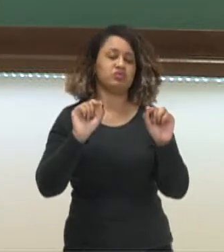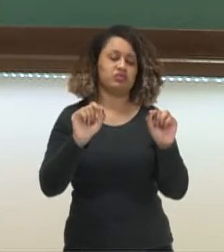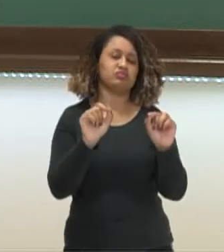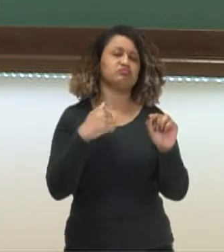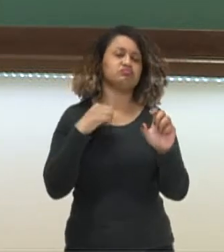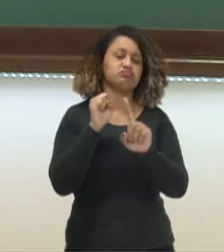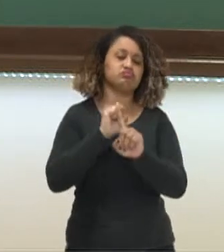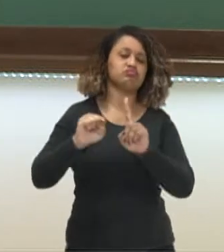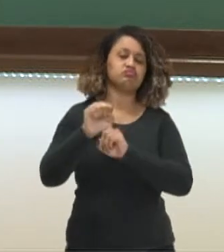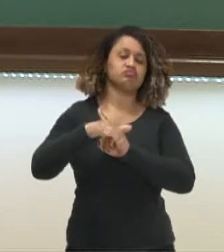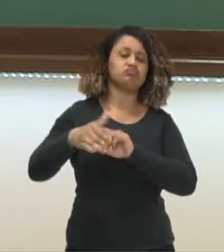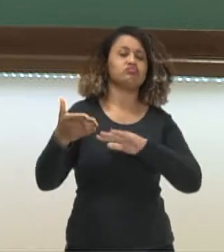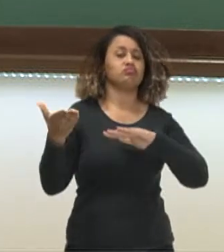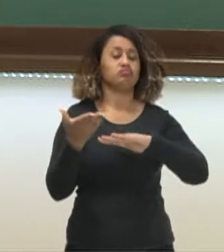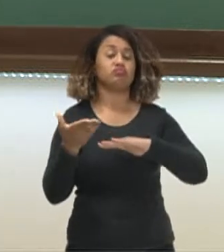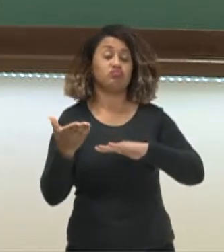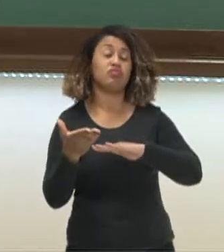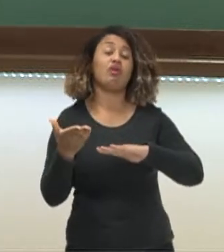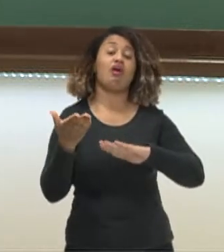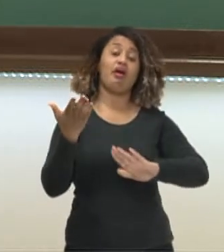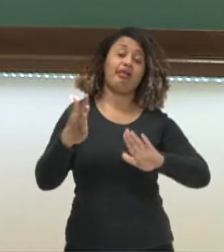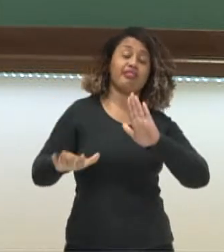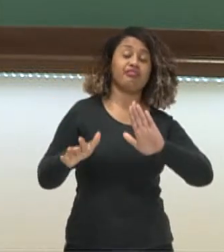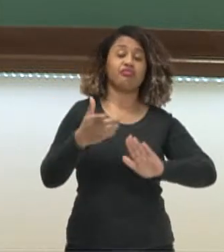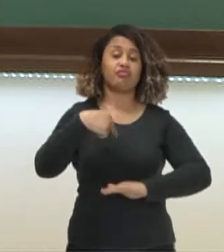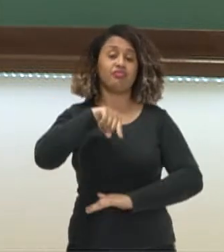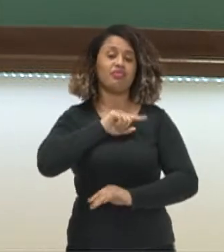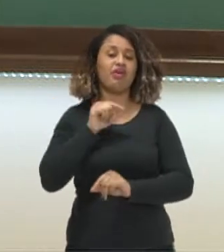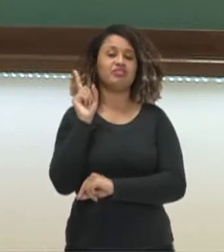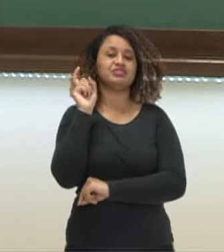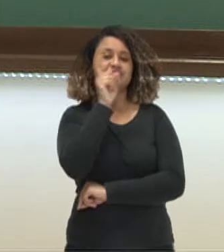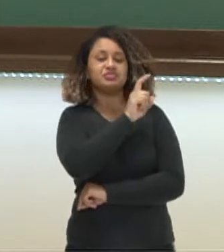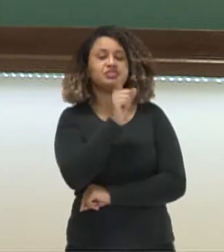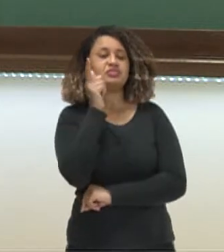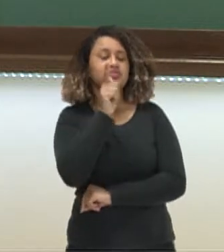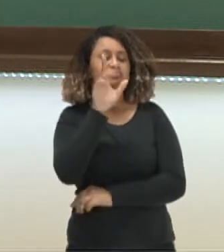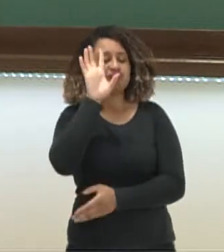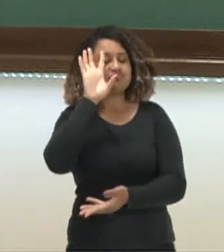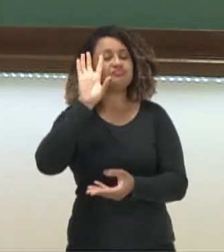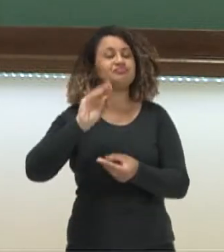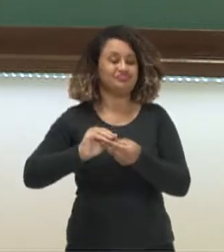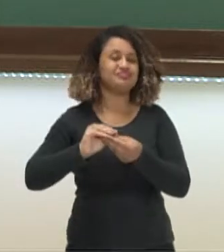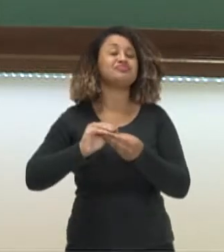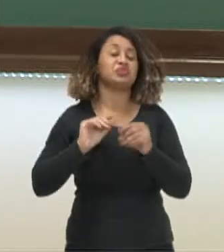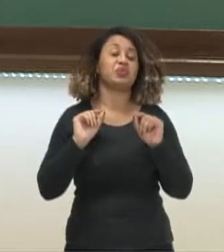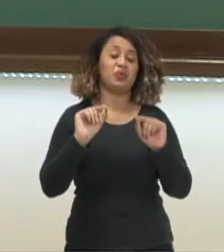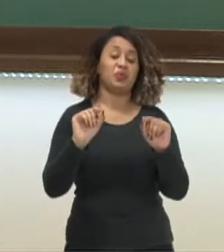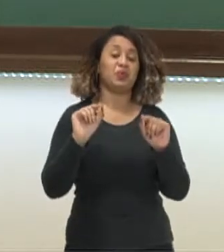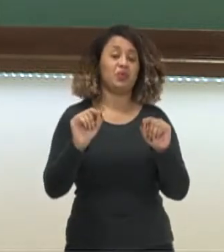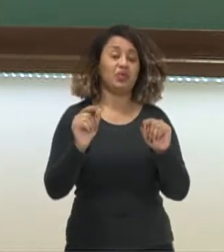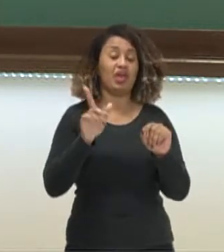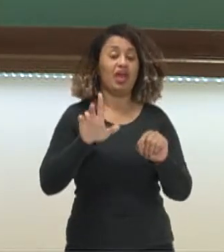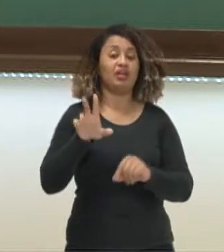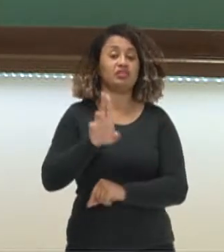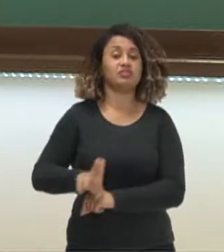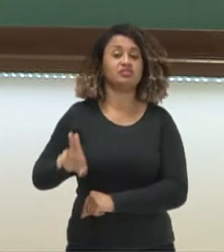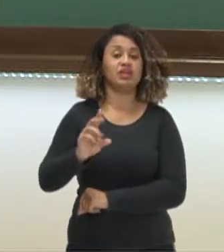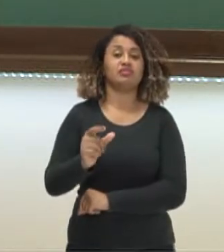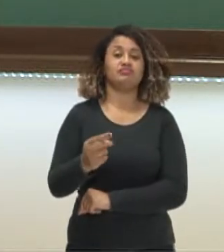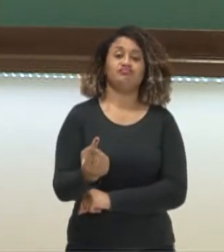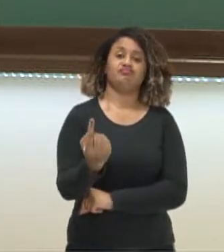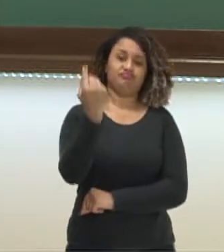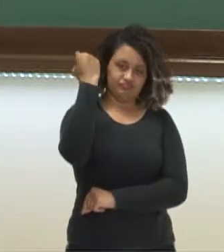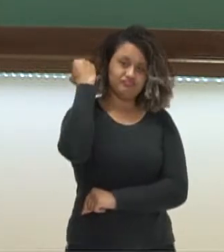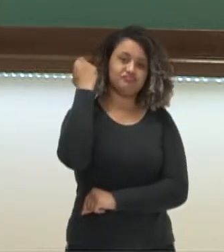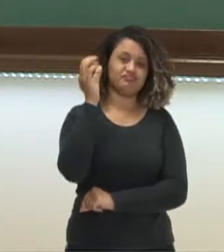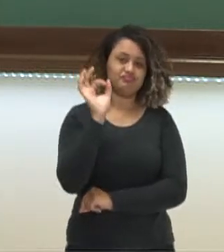uma sociedade moderna, muitas vezes nós temos dificuldade para compreender aquilo que era utilizado há muito tempo